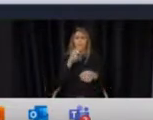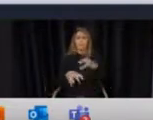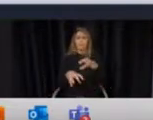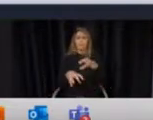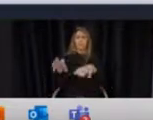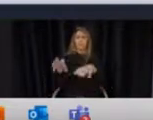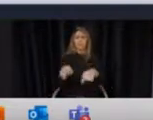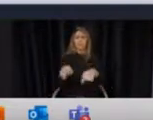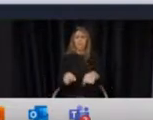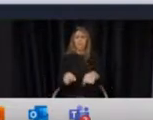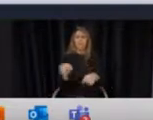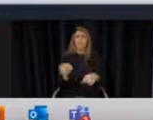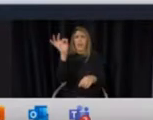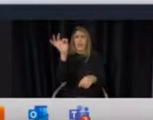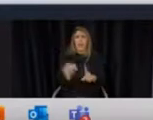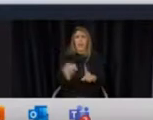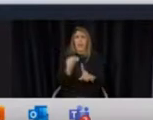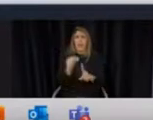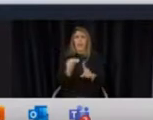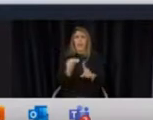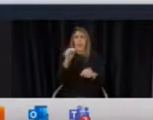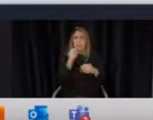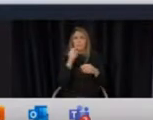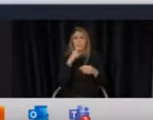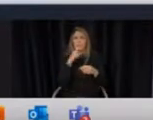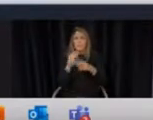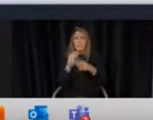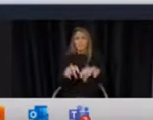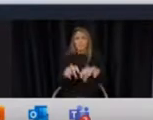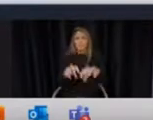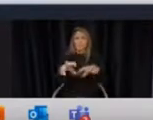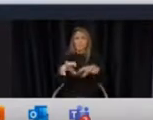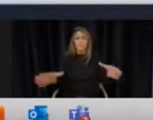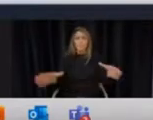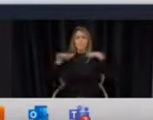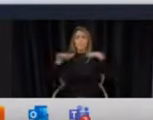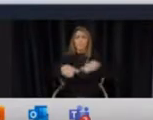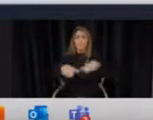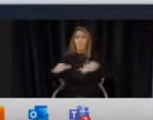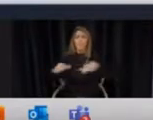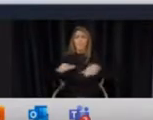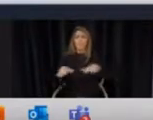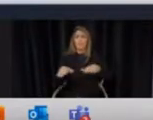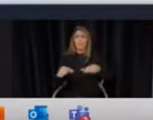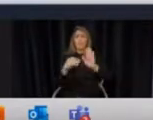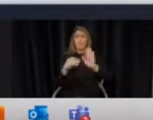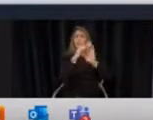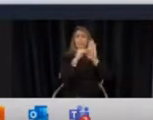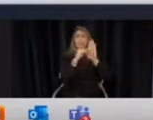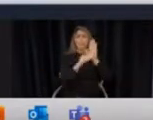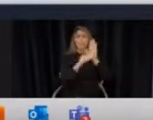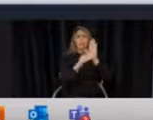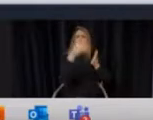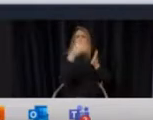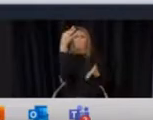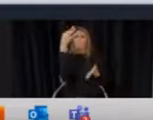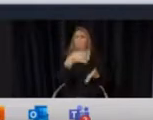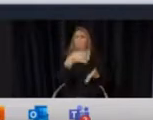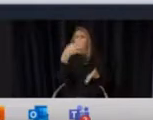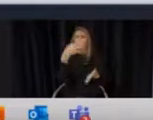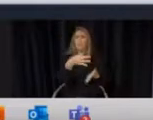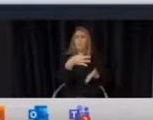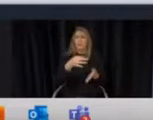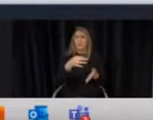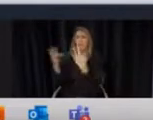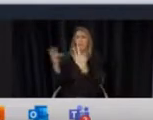temos que ter toda a documentação para poder transportar esse órgão, então tem que ter autorização da família, tem que ter